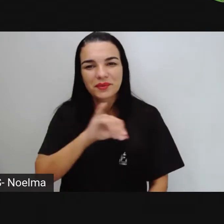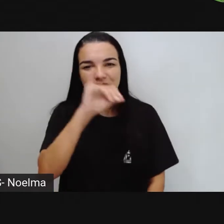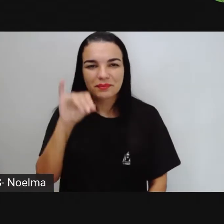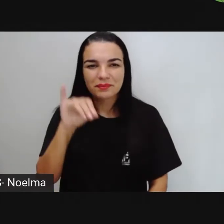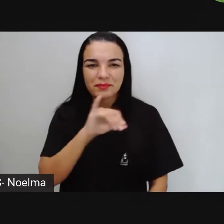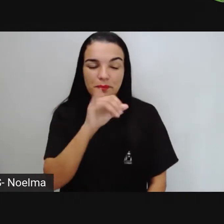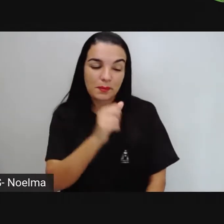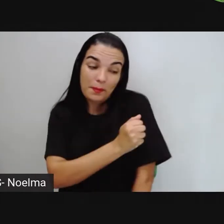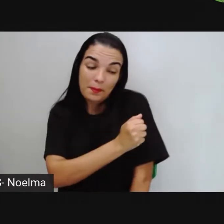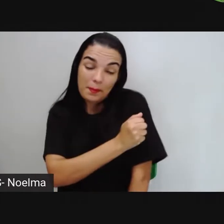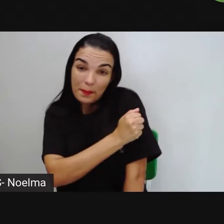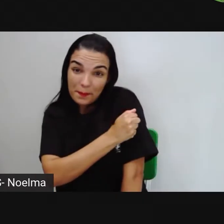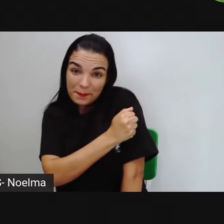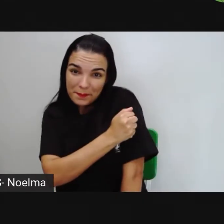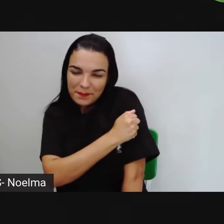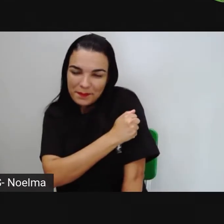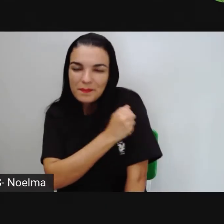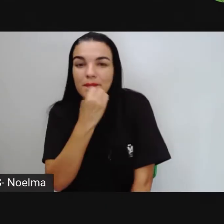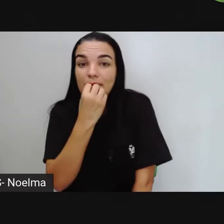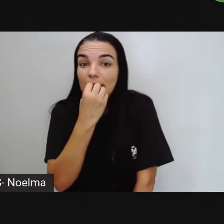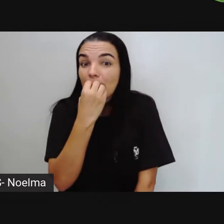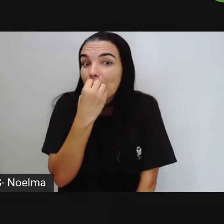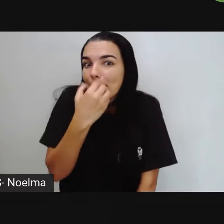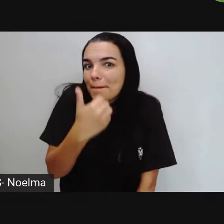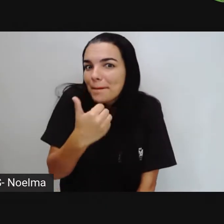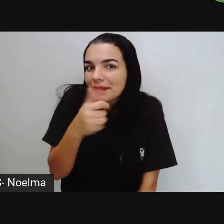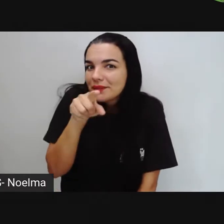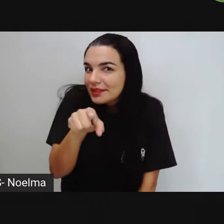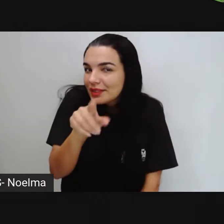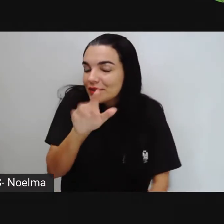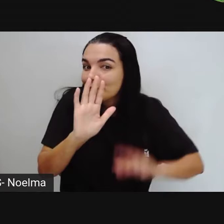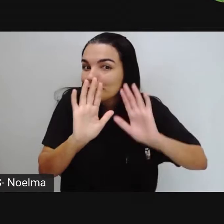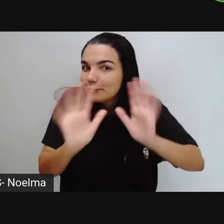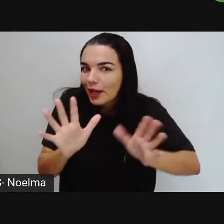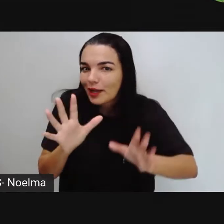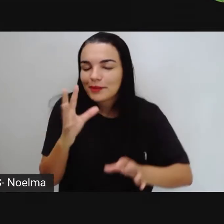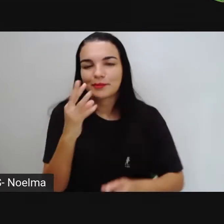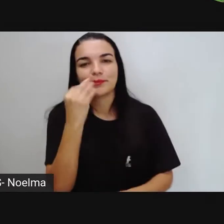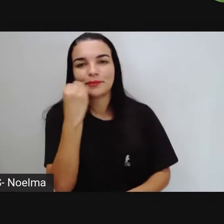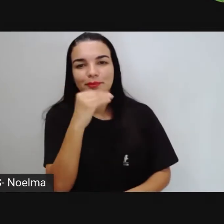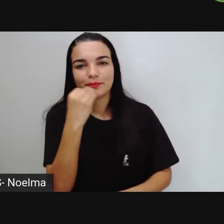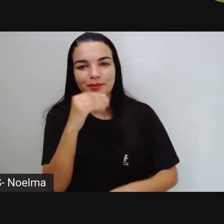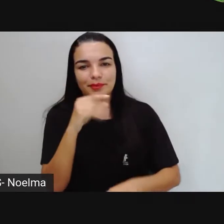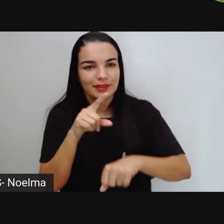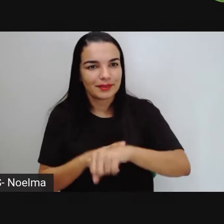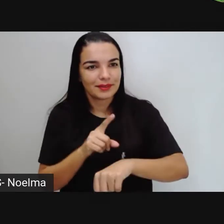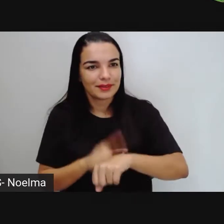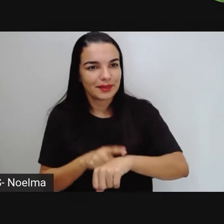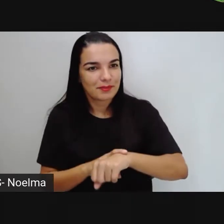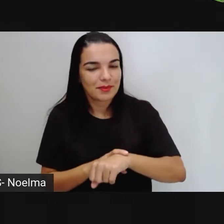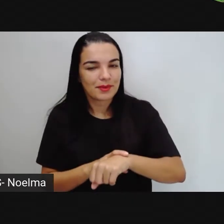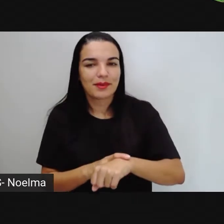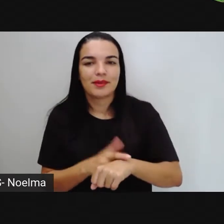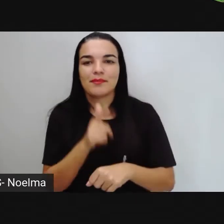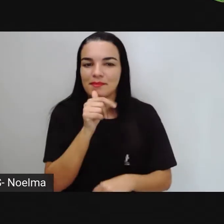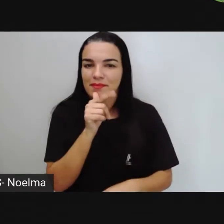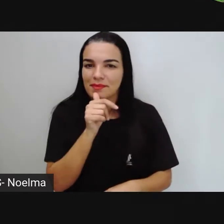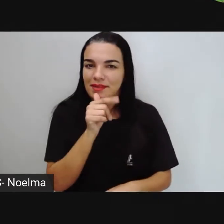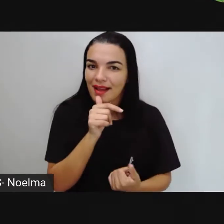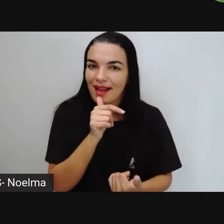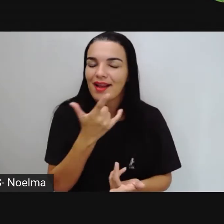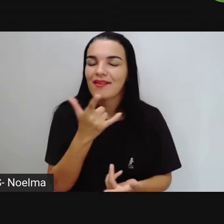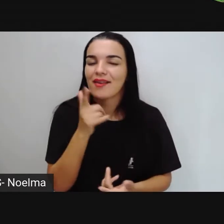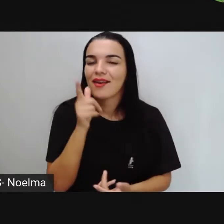Olá, meus amores! E aí, tudo bem com vocês? Já aproveitaram esse tempinho já para tomar água, ir ao banheiro, fazer aquele